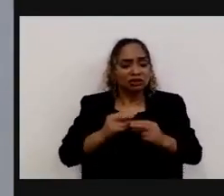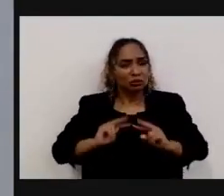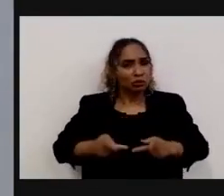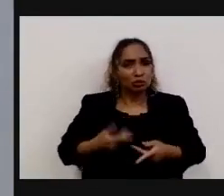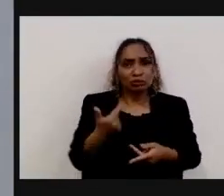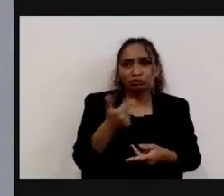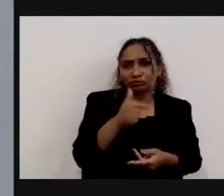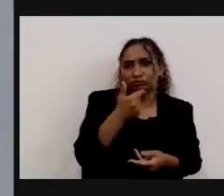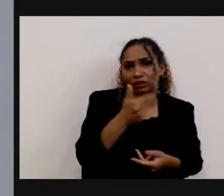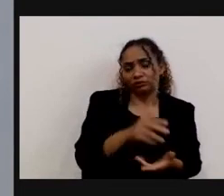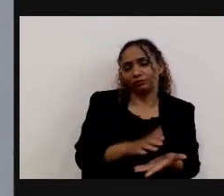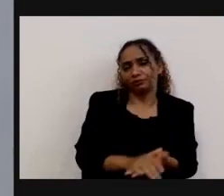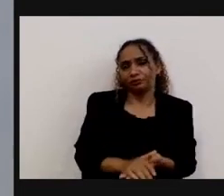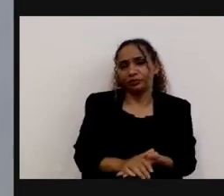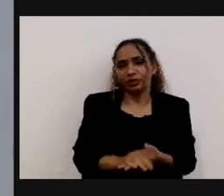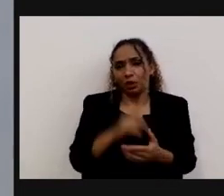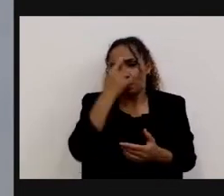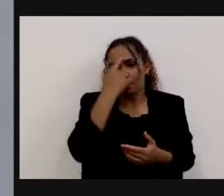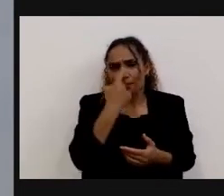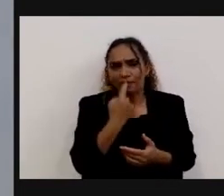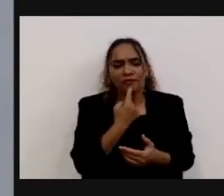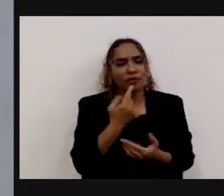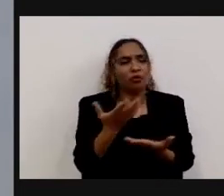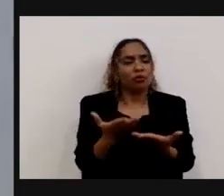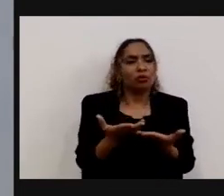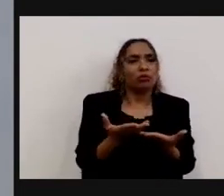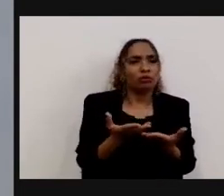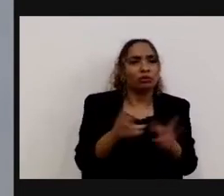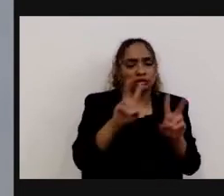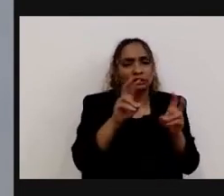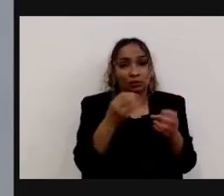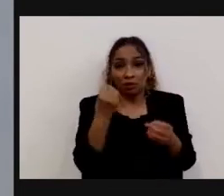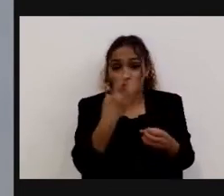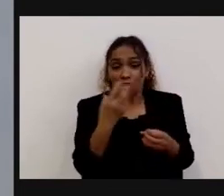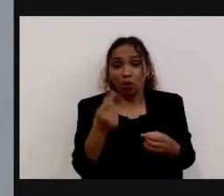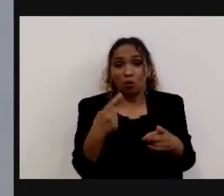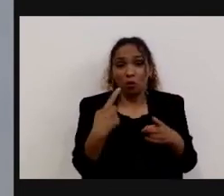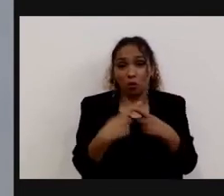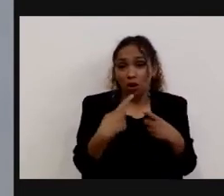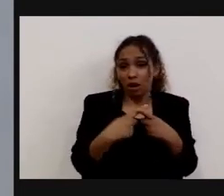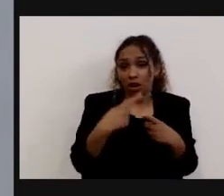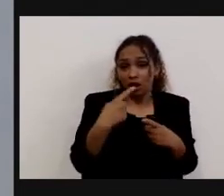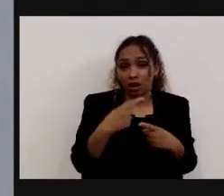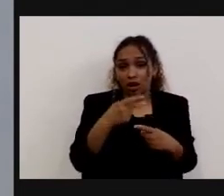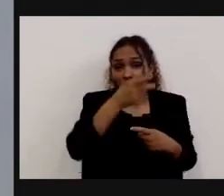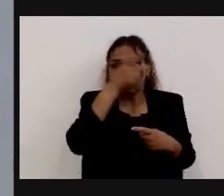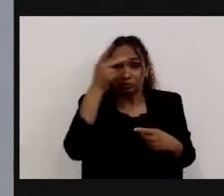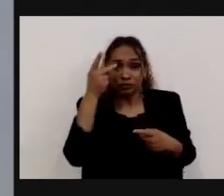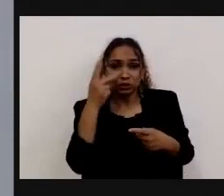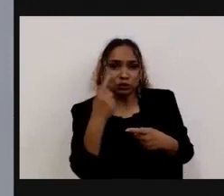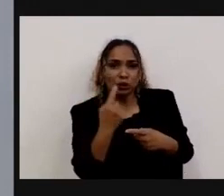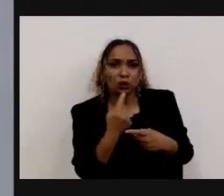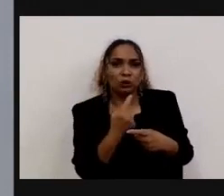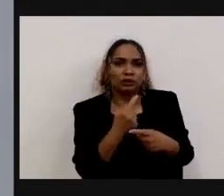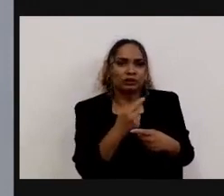comportamentais eu tenho gostado muito de falar sobre esse tema porque as pessoas se identificam com isso e tem muita pesquisa mostrando essa questão também